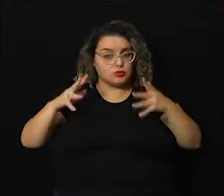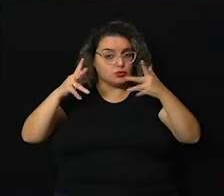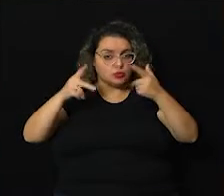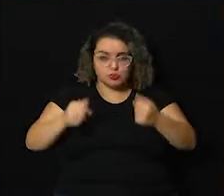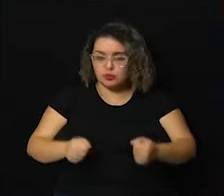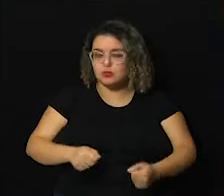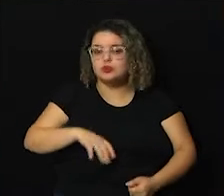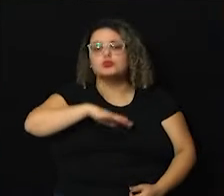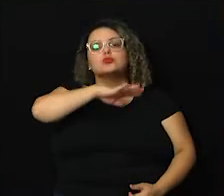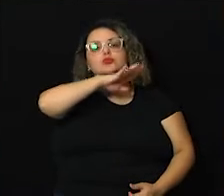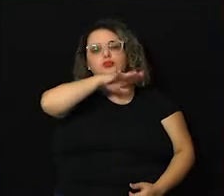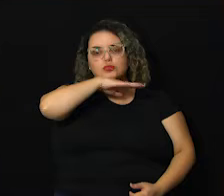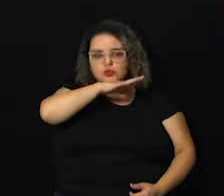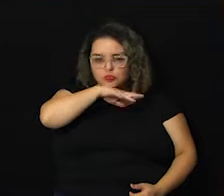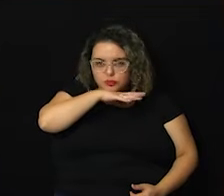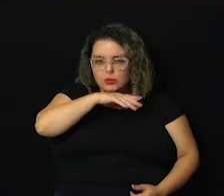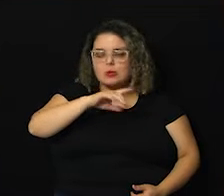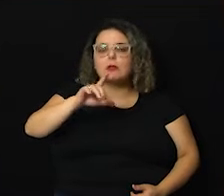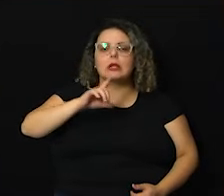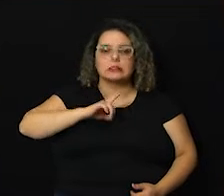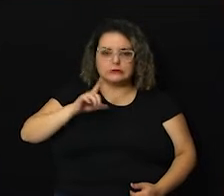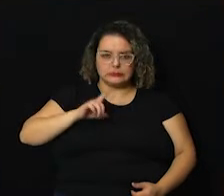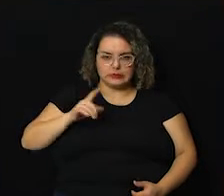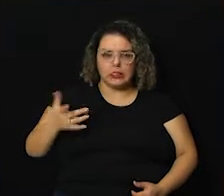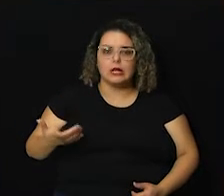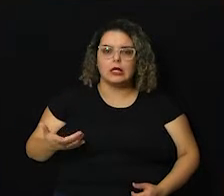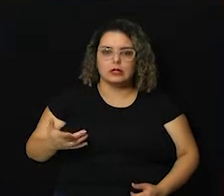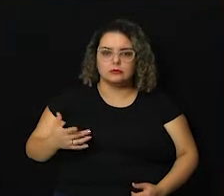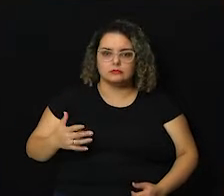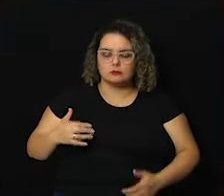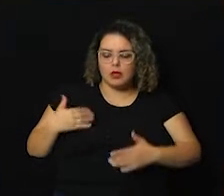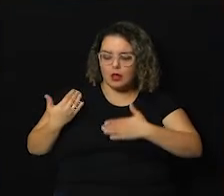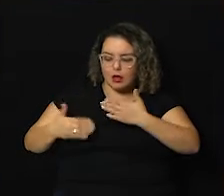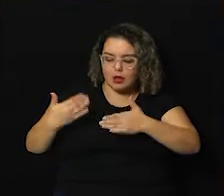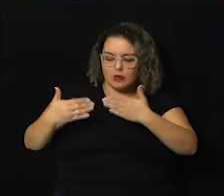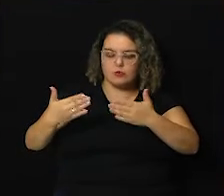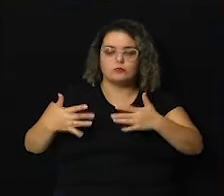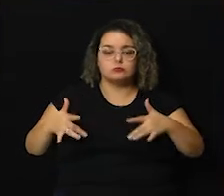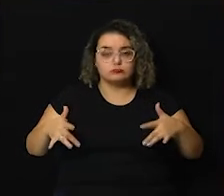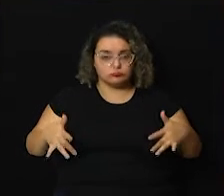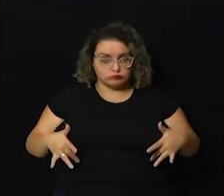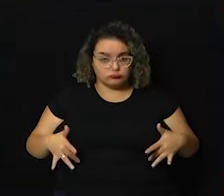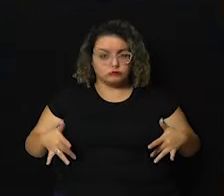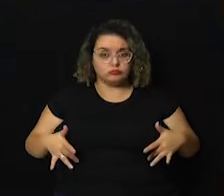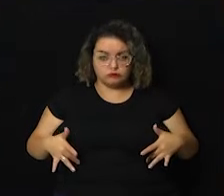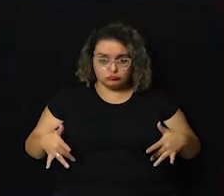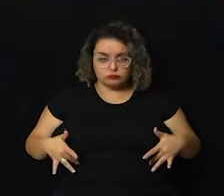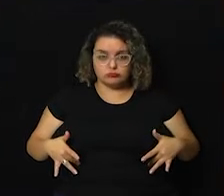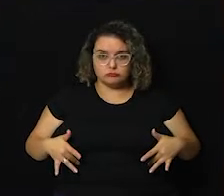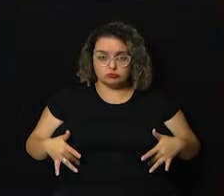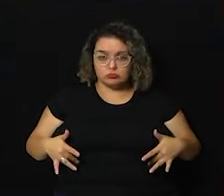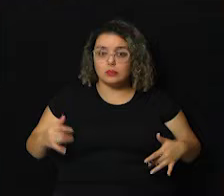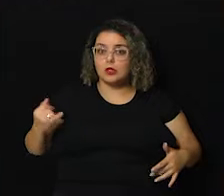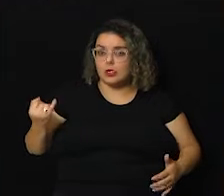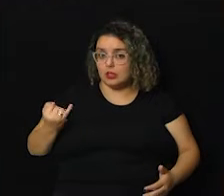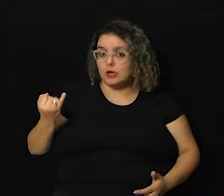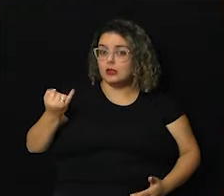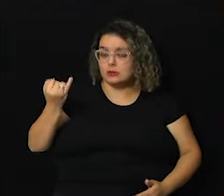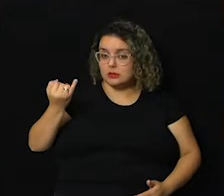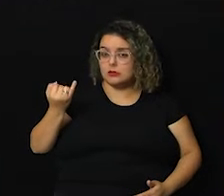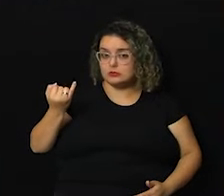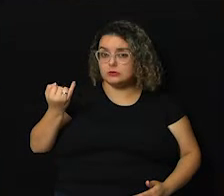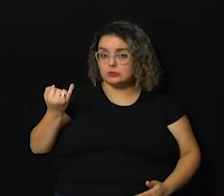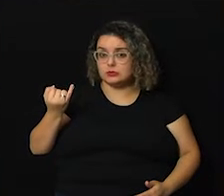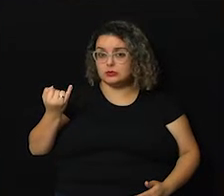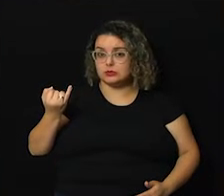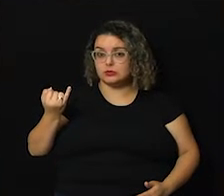os animais têm rins, tá? Se a gente olhar para a evolução do rim, e isso é muito interessante,